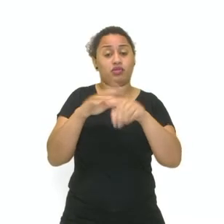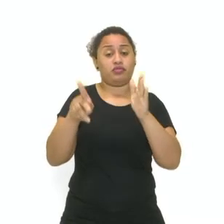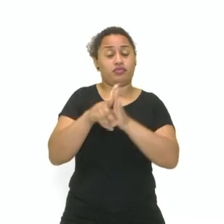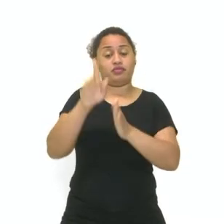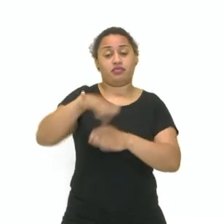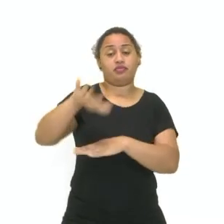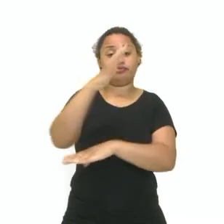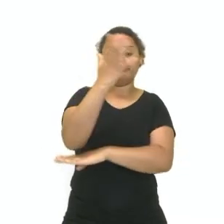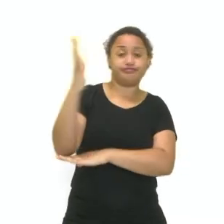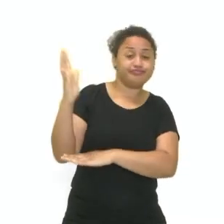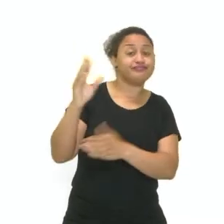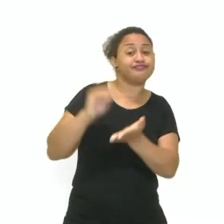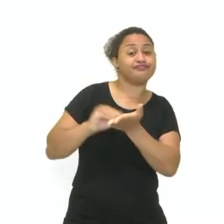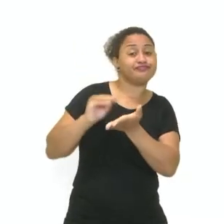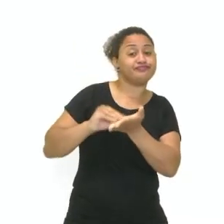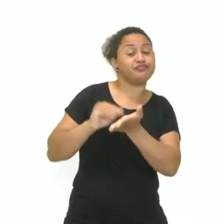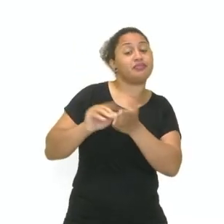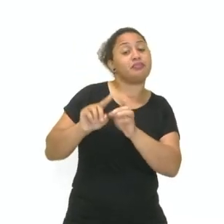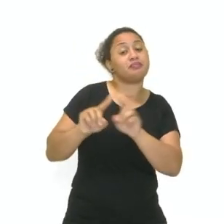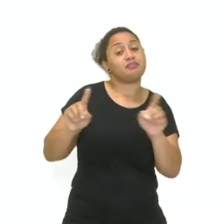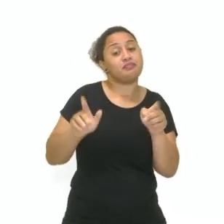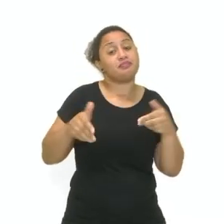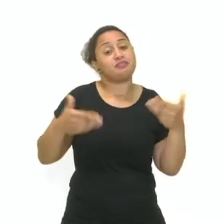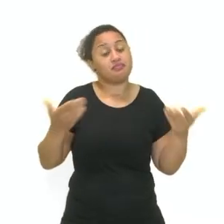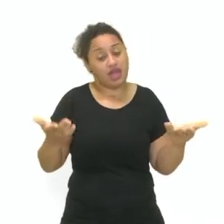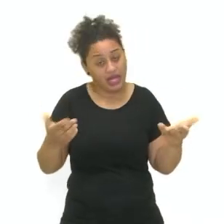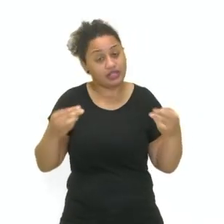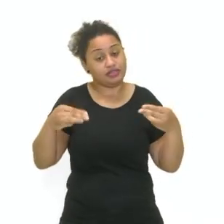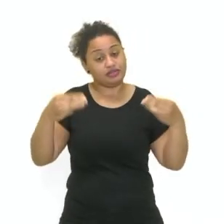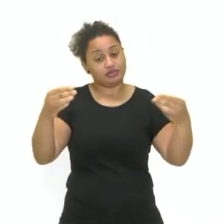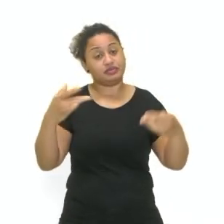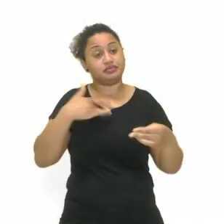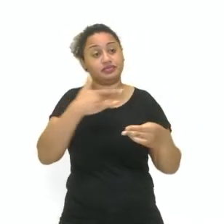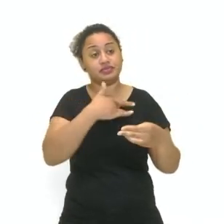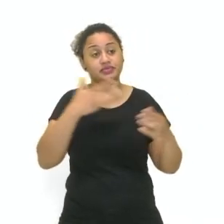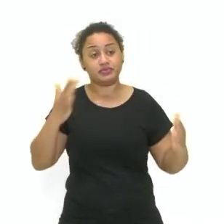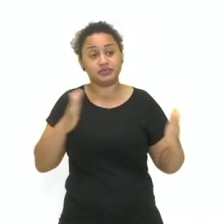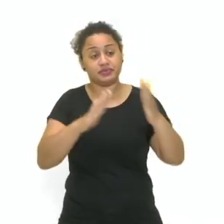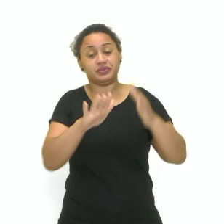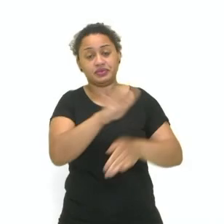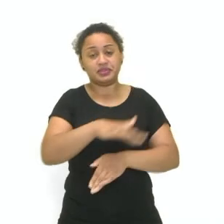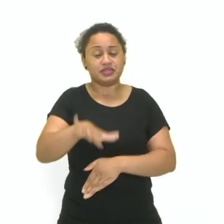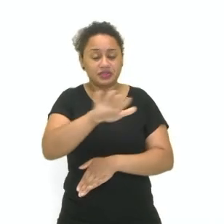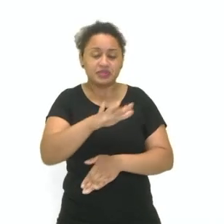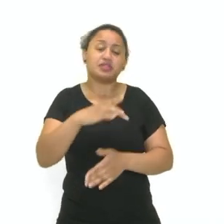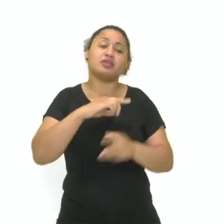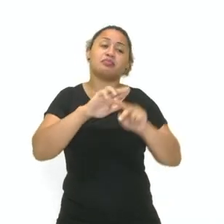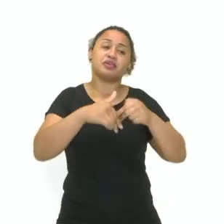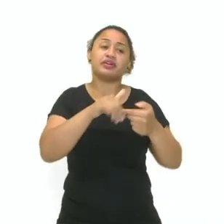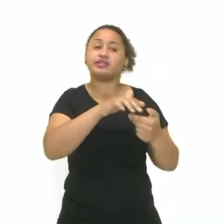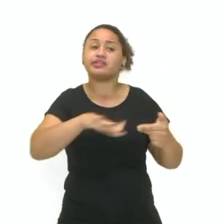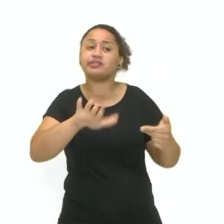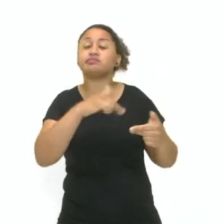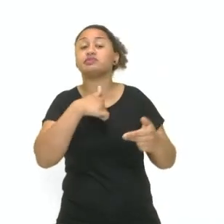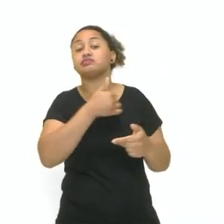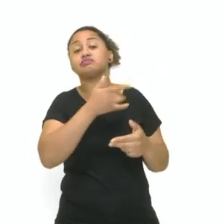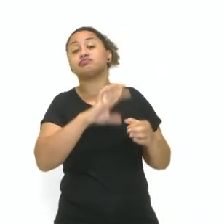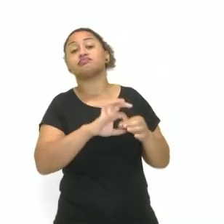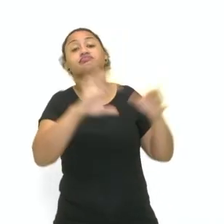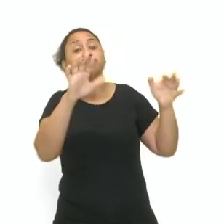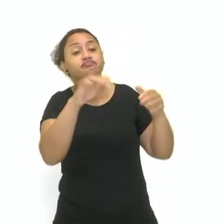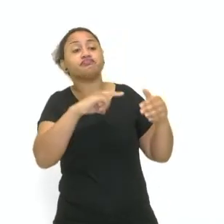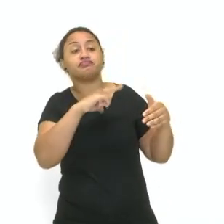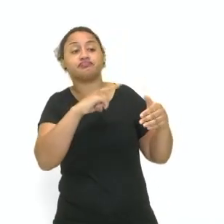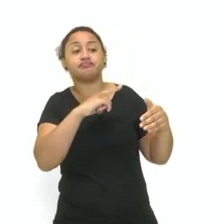falta, embora o Ministério da Saúde confronte a realidade nas diferentes versões de autorizados